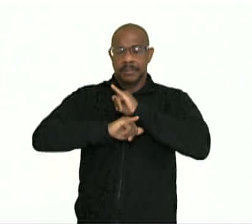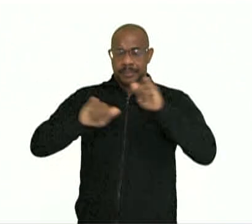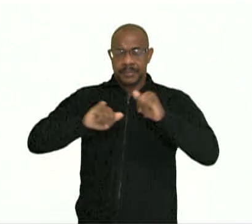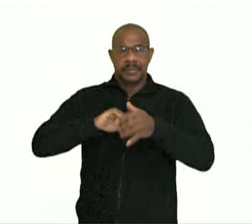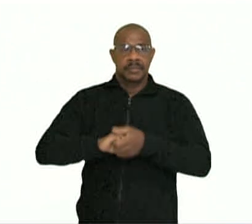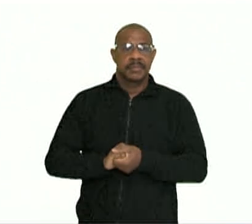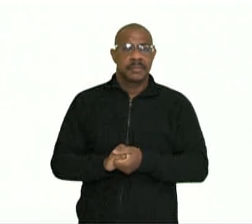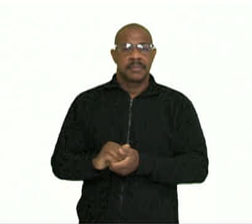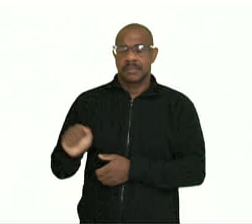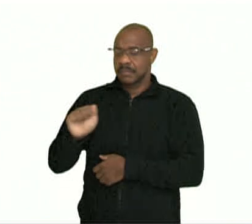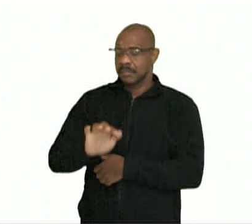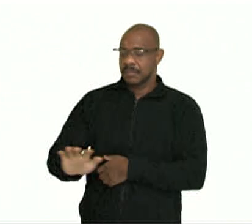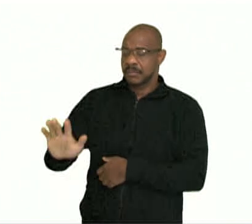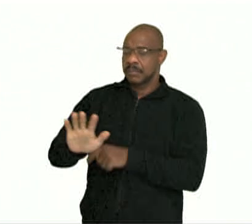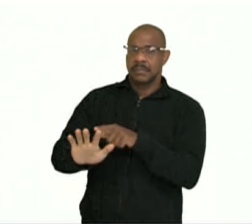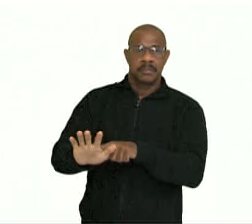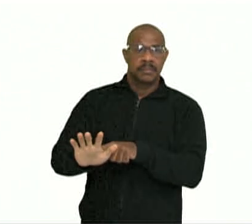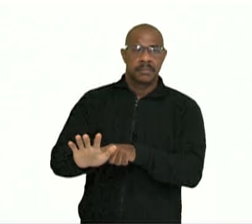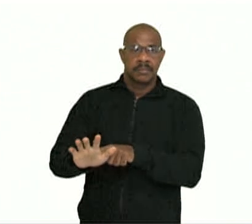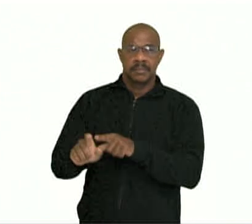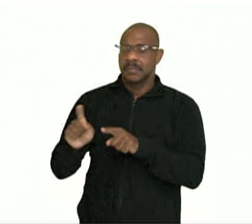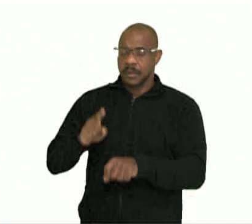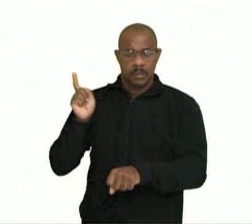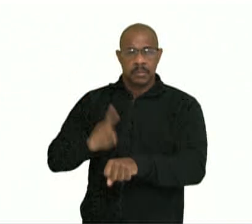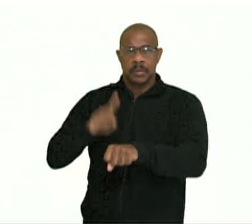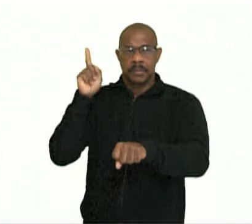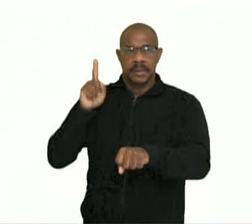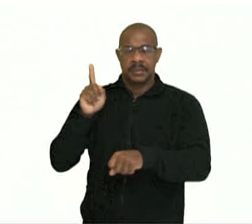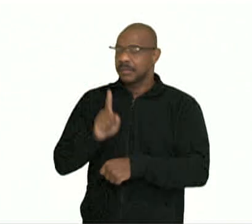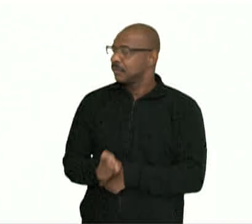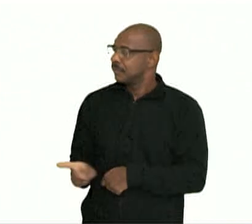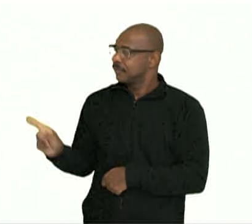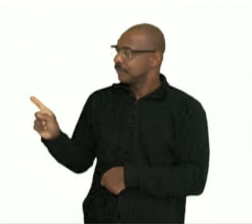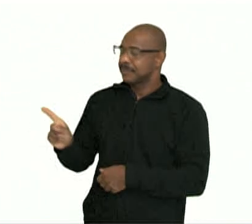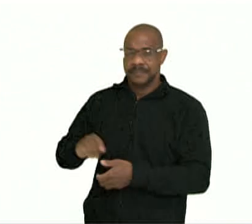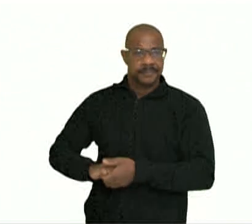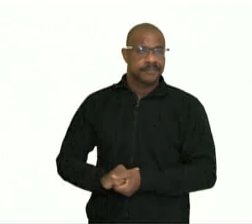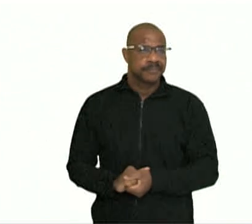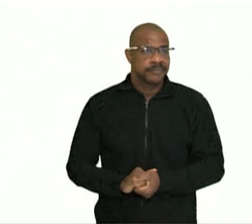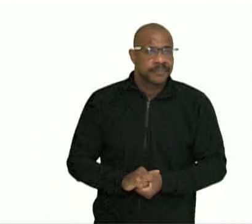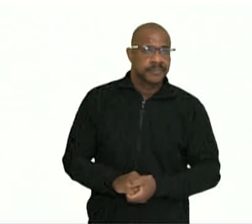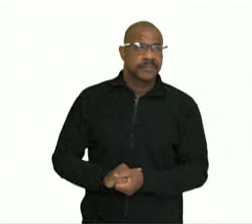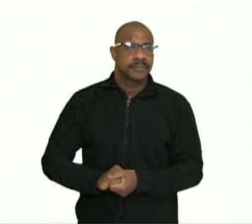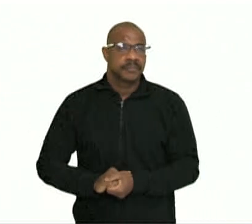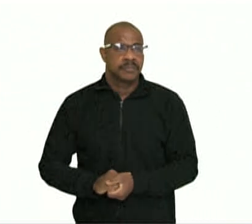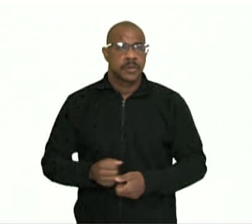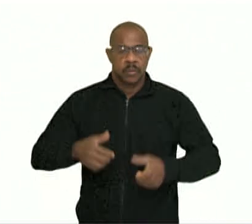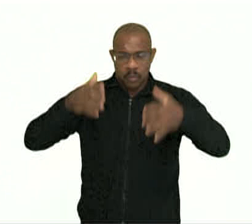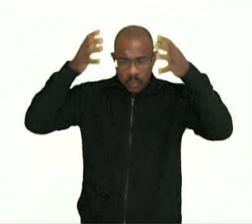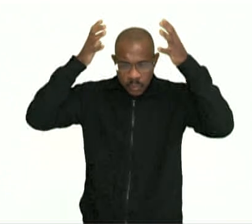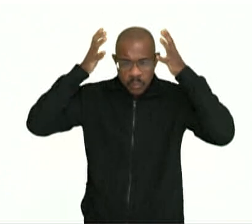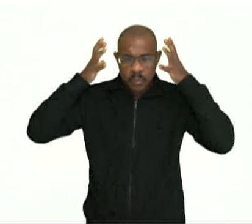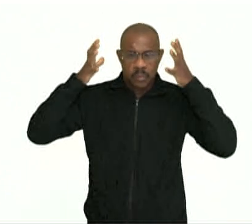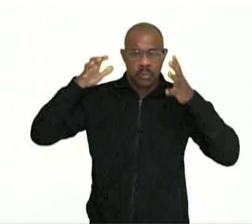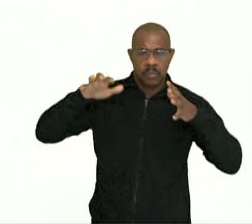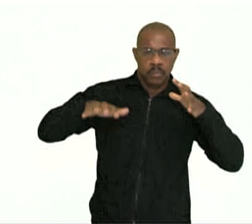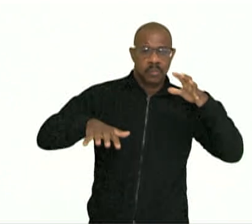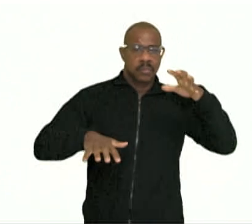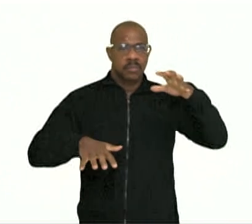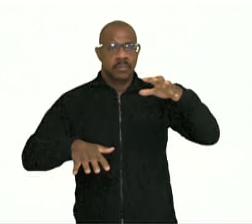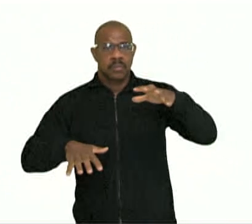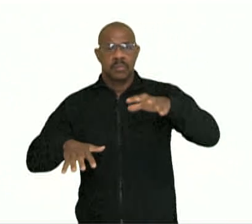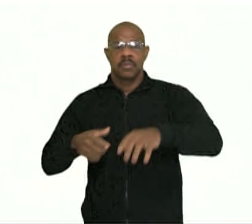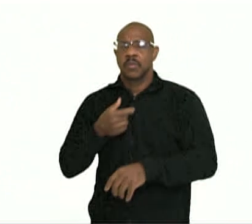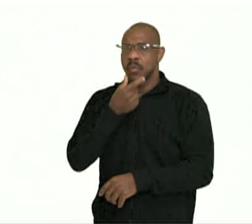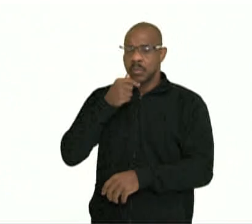A imagem aqui é exatamente do momento. Então, astronauta Neil Armstrong, assim que tocou